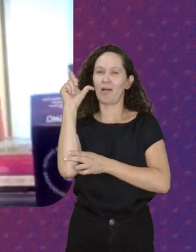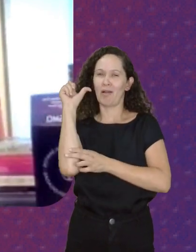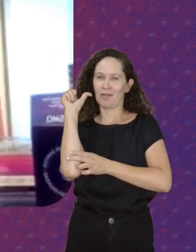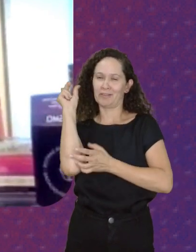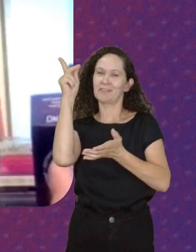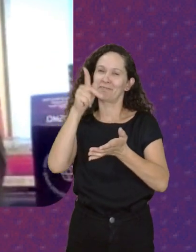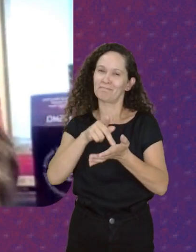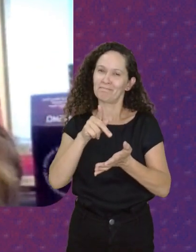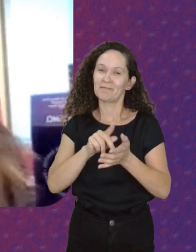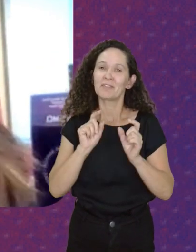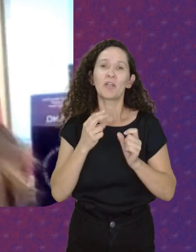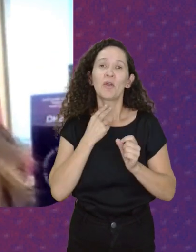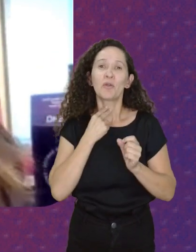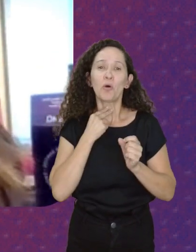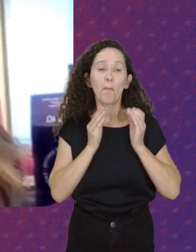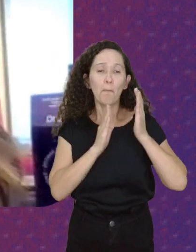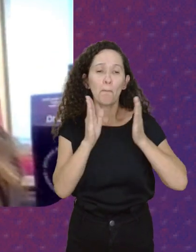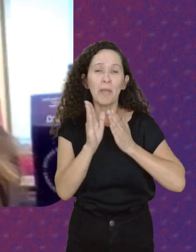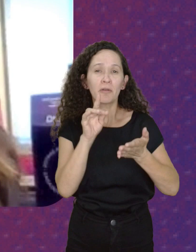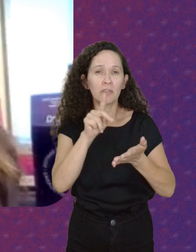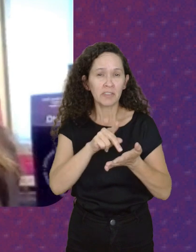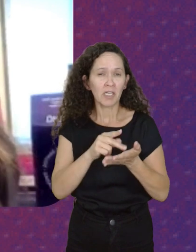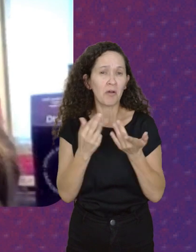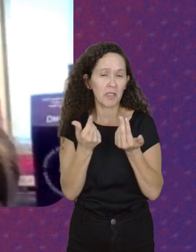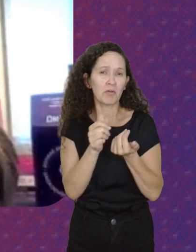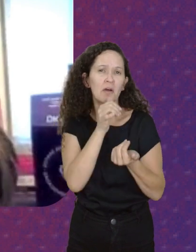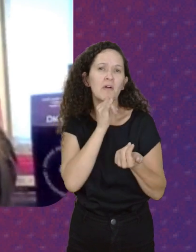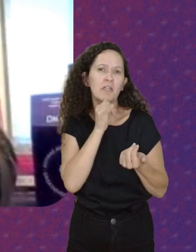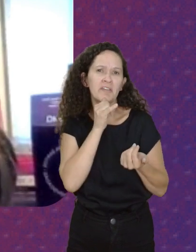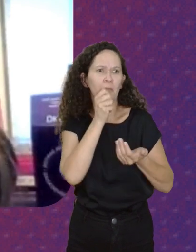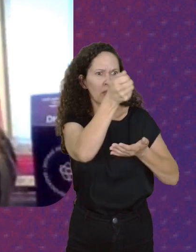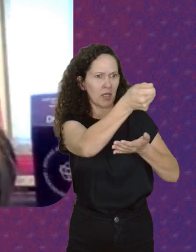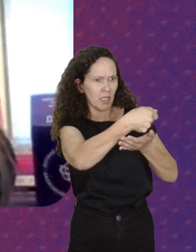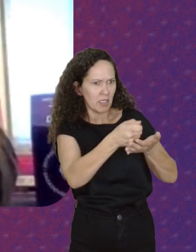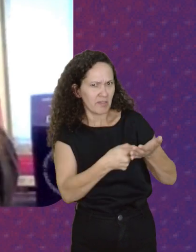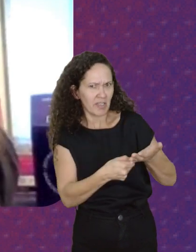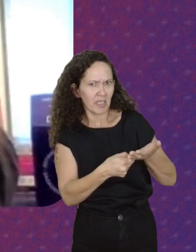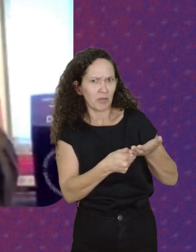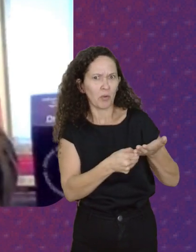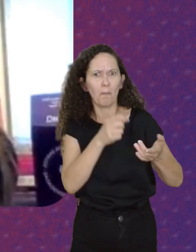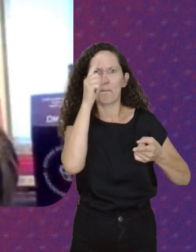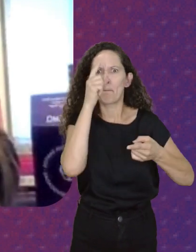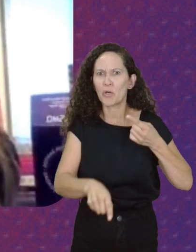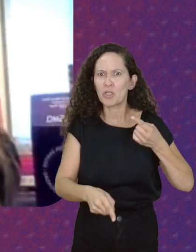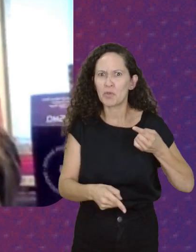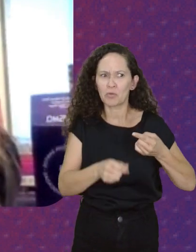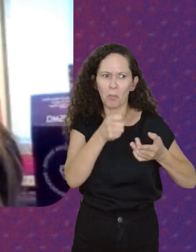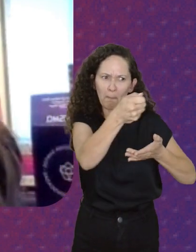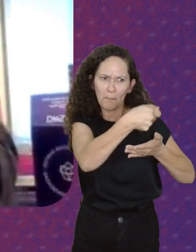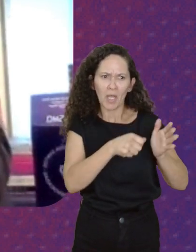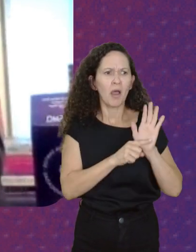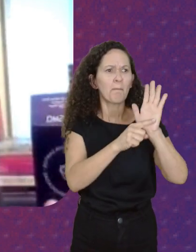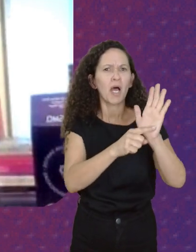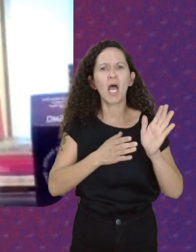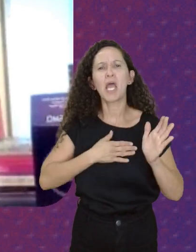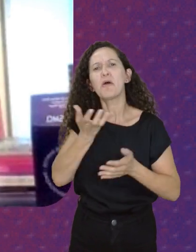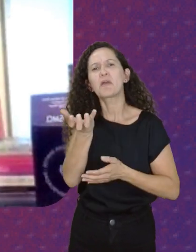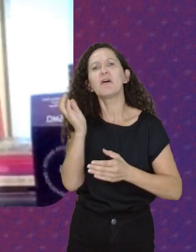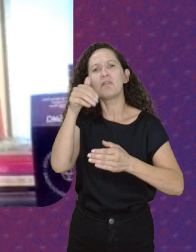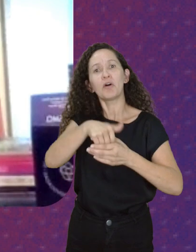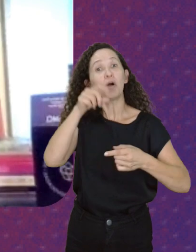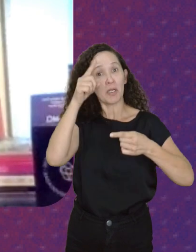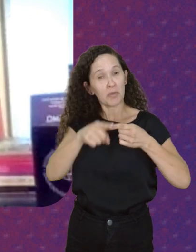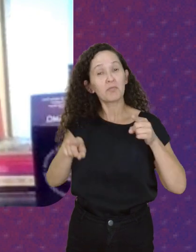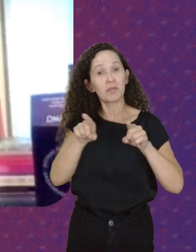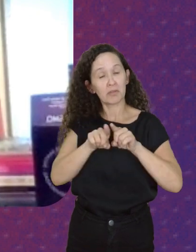oficial é o que não pode fazer durante a campanha oficial, assim, formas proscritas de propaganda. O que é proibido durante a campanha oficial também é proibido